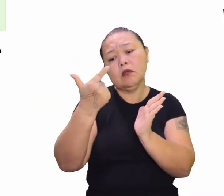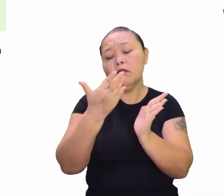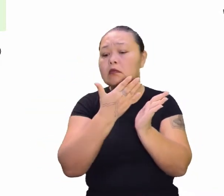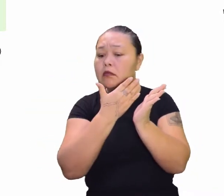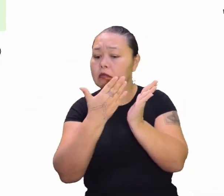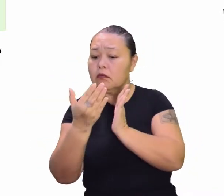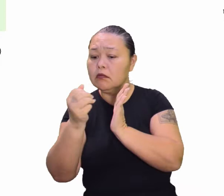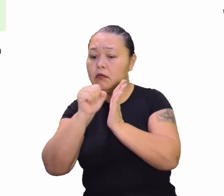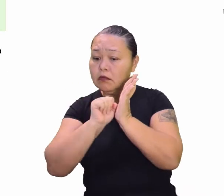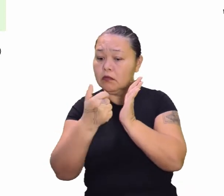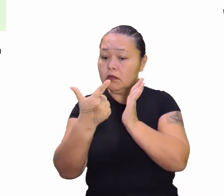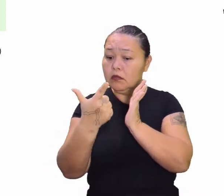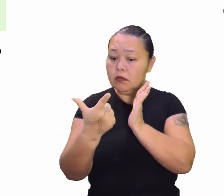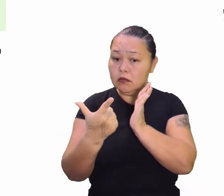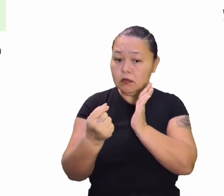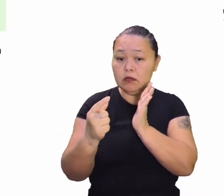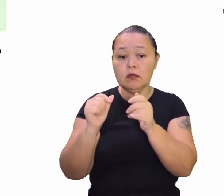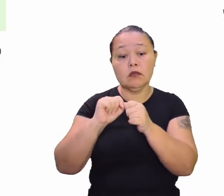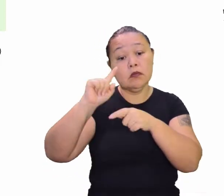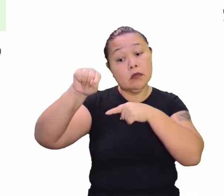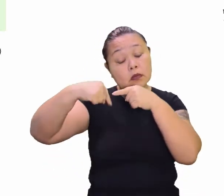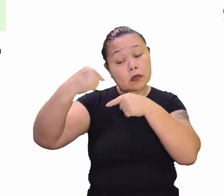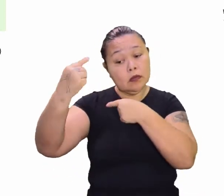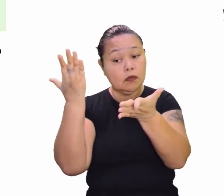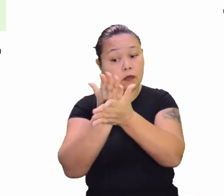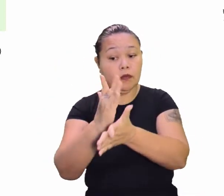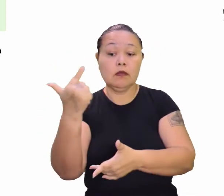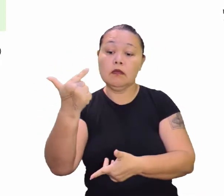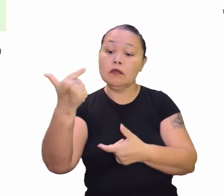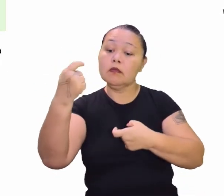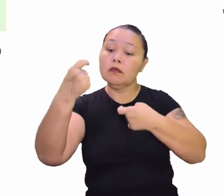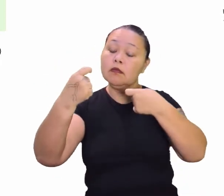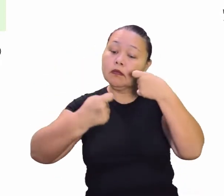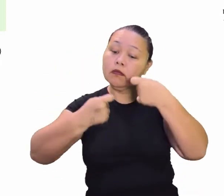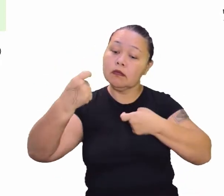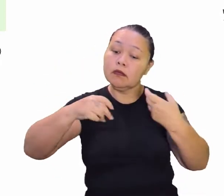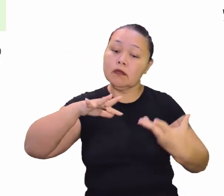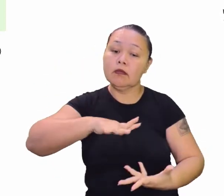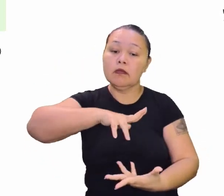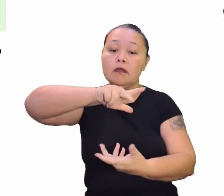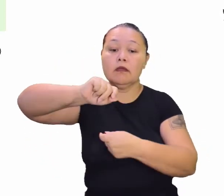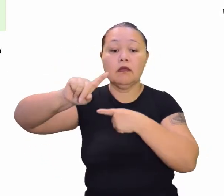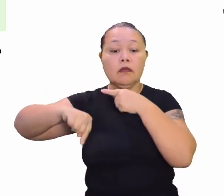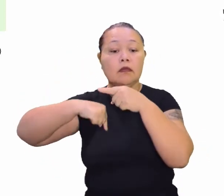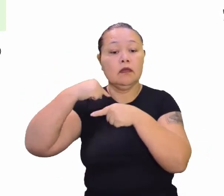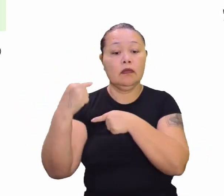XX, pós Segunda Guerra Mundial, logo após